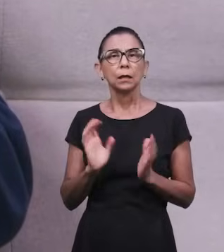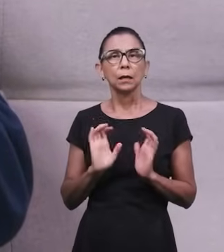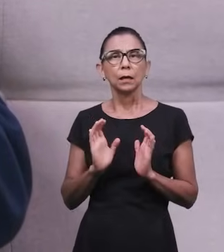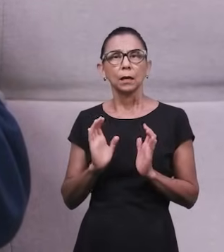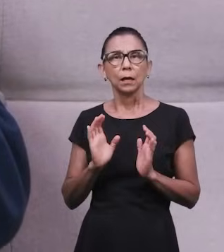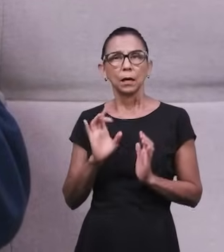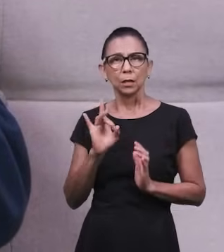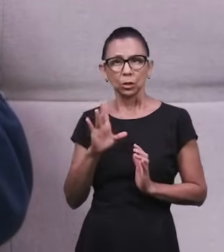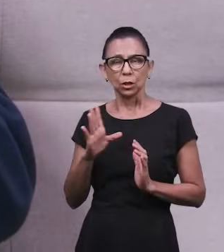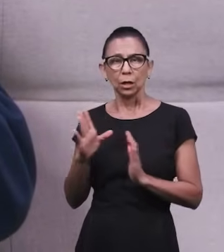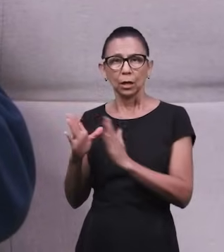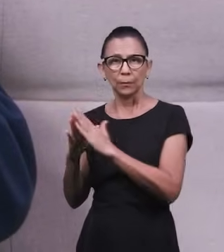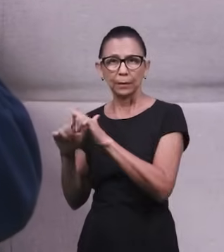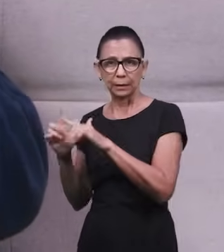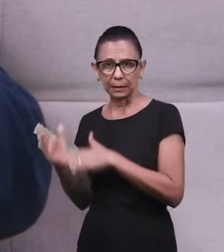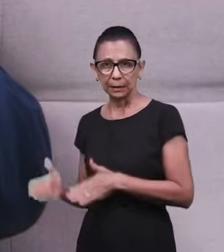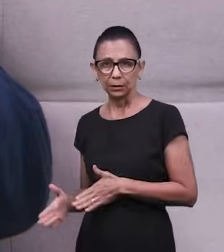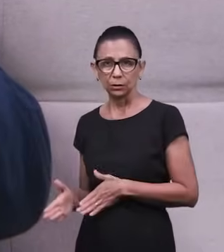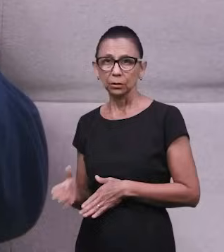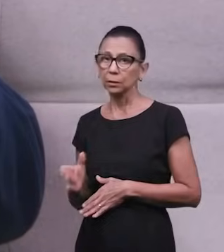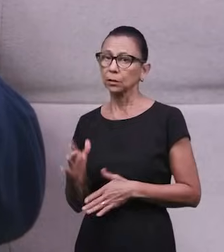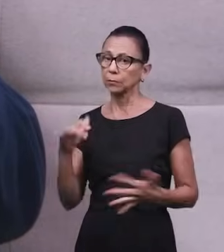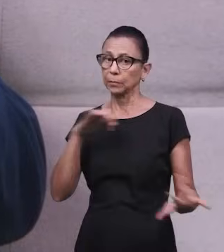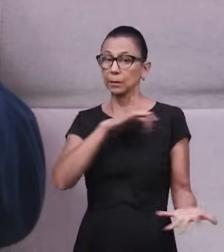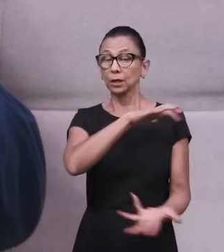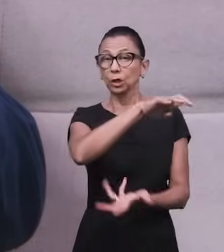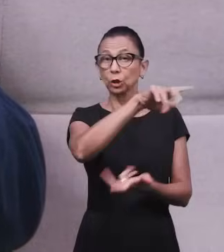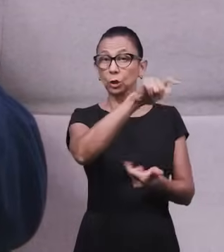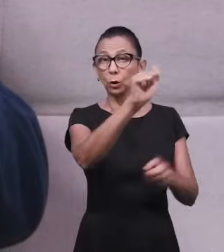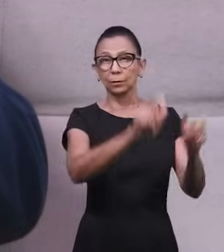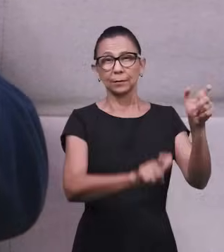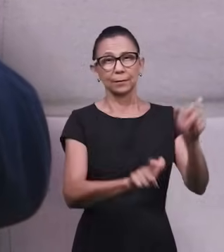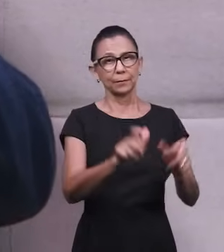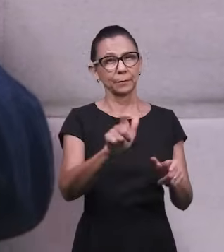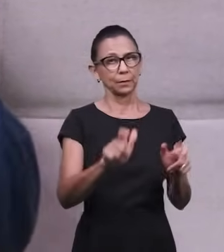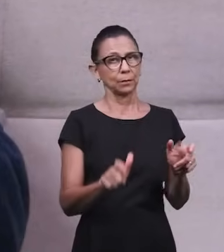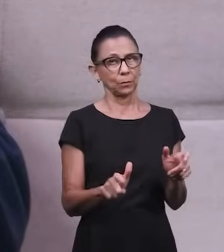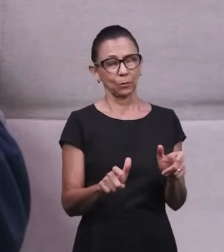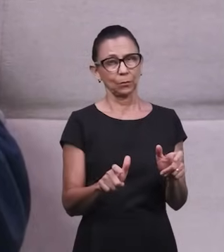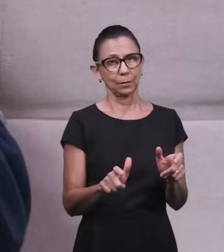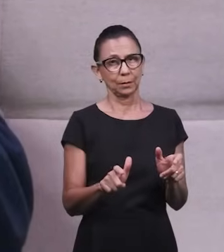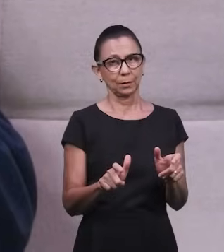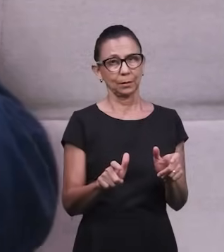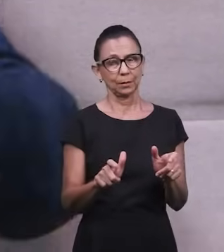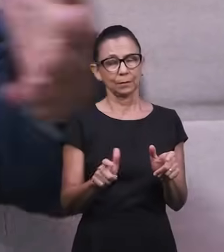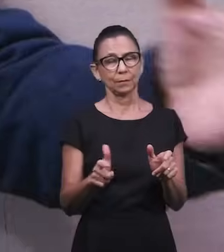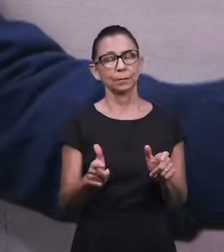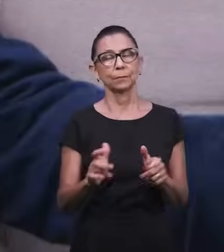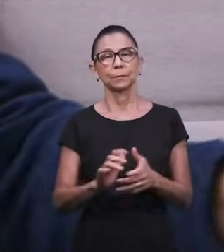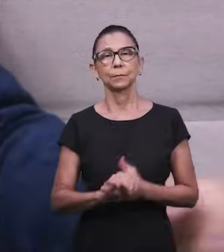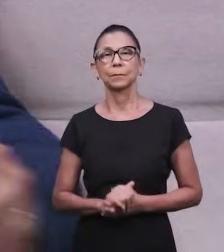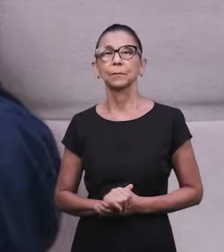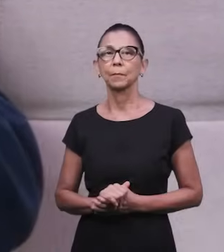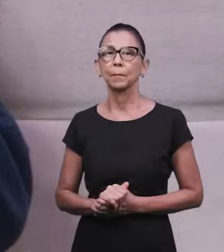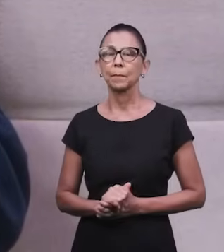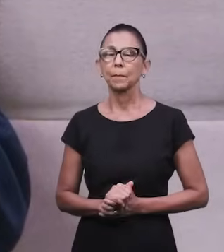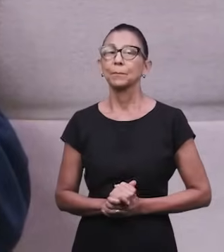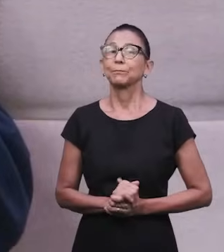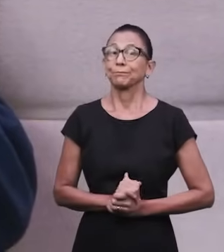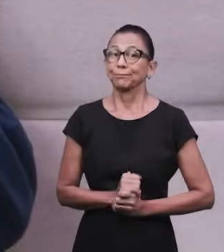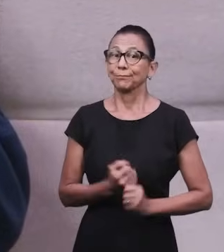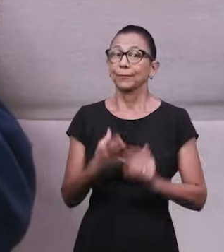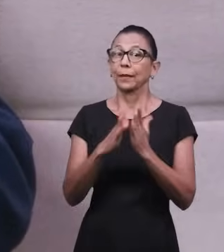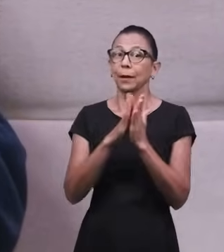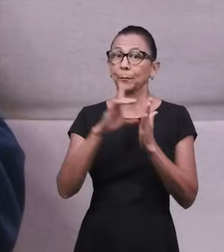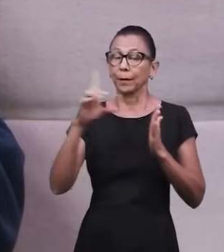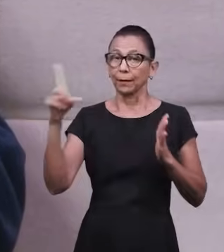avisado. Porque a palavra tem sido pregada nos 4 cantos da terra. O Trombetas e Festas foi um